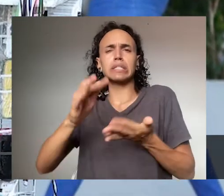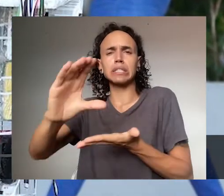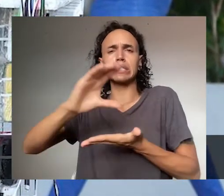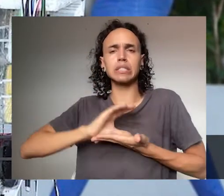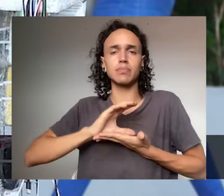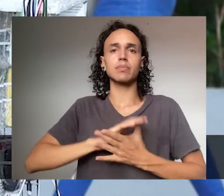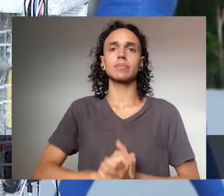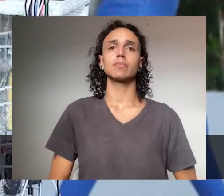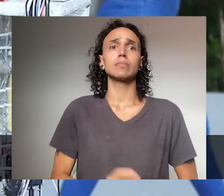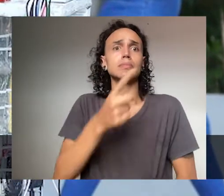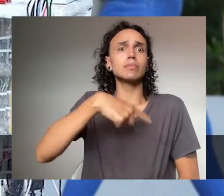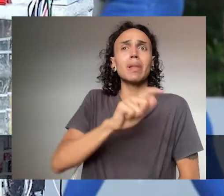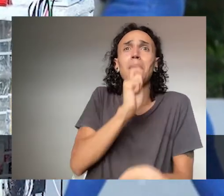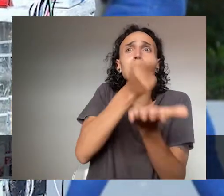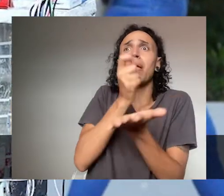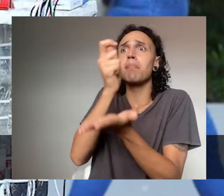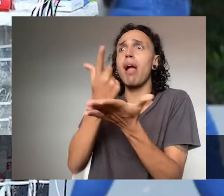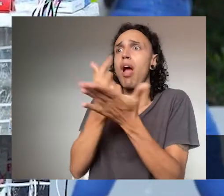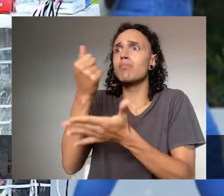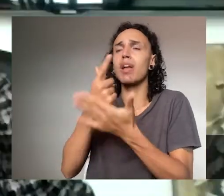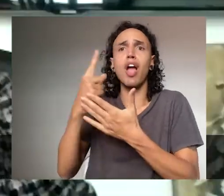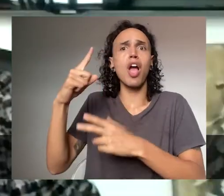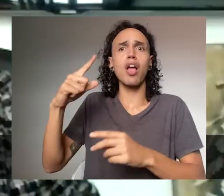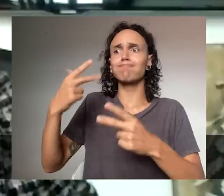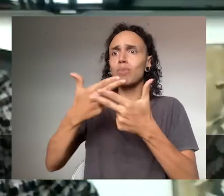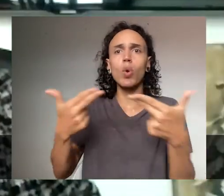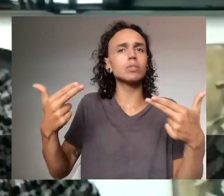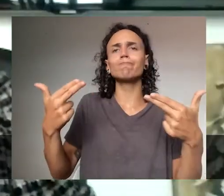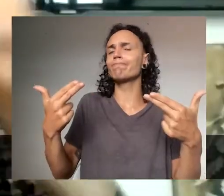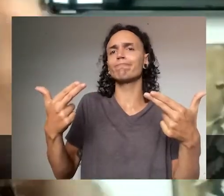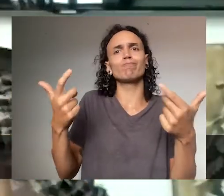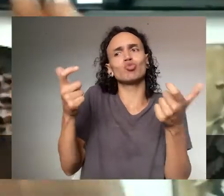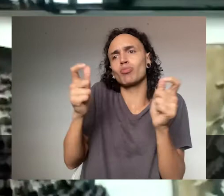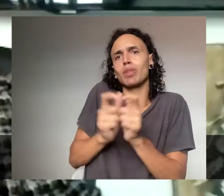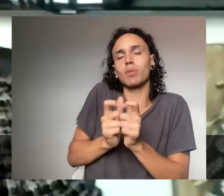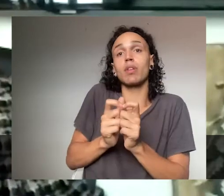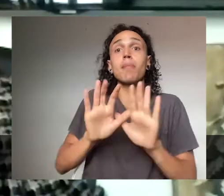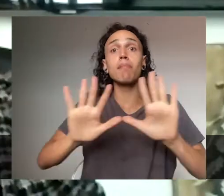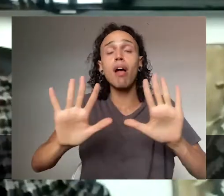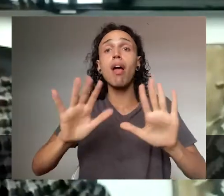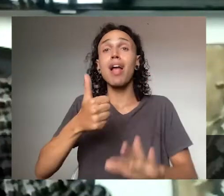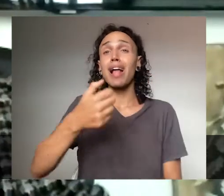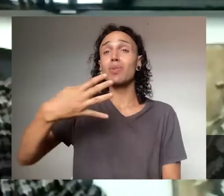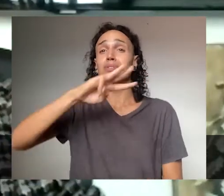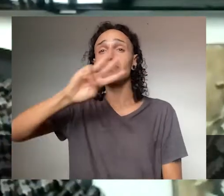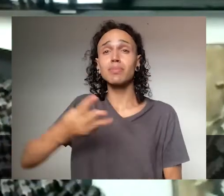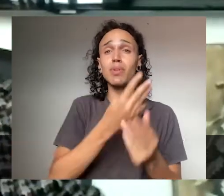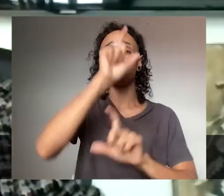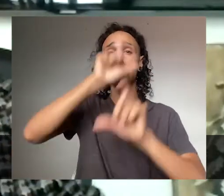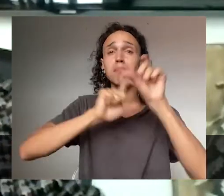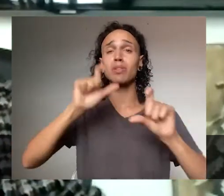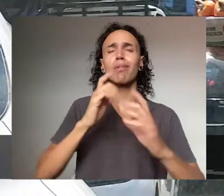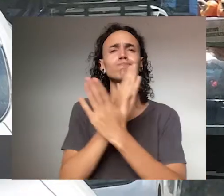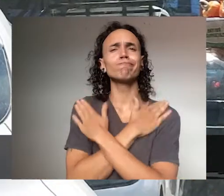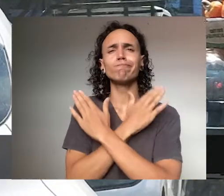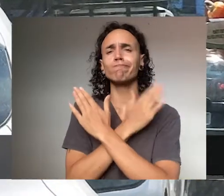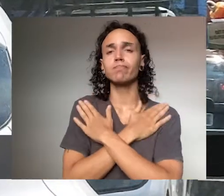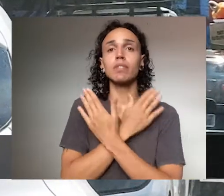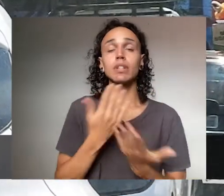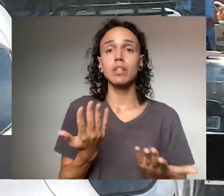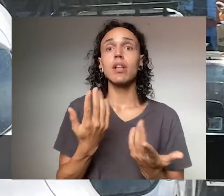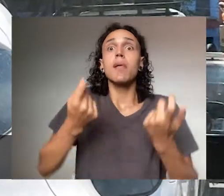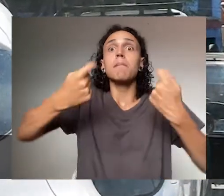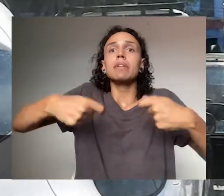diretamente em cima, tirando o poder de compra de quem tem menos. Agora, a gente tem 14 milhões de pessoas que estão desempregadas. Então, tem que ter